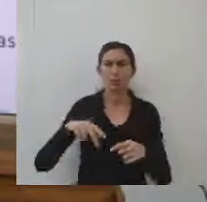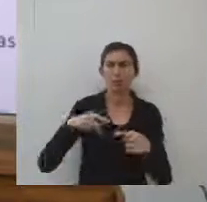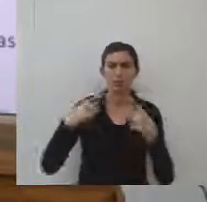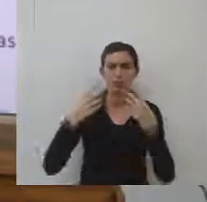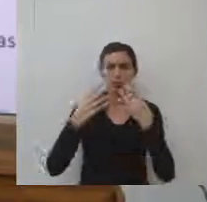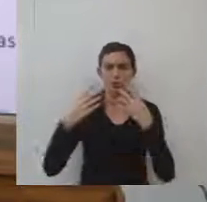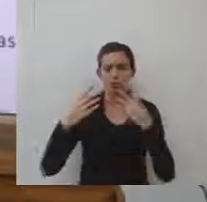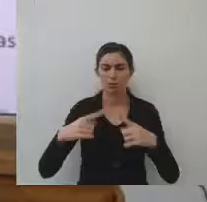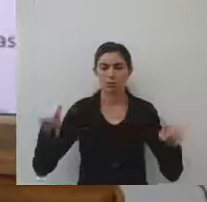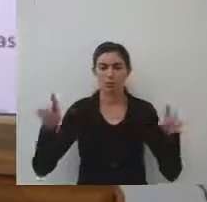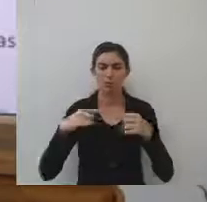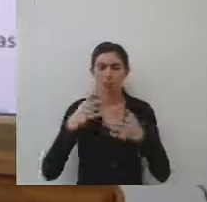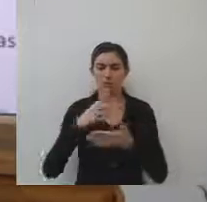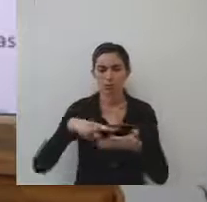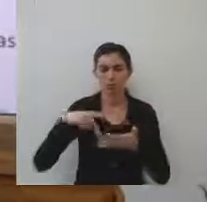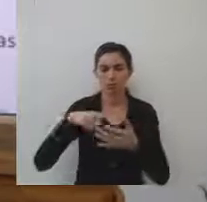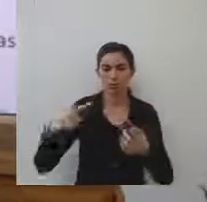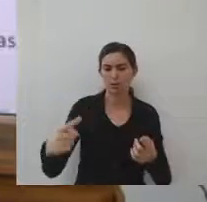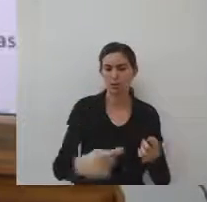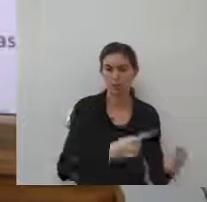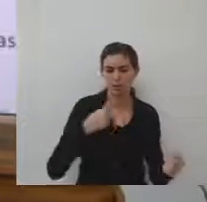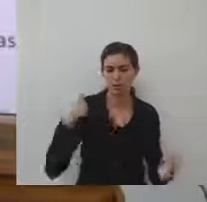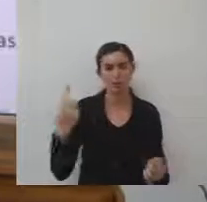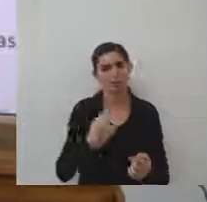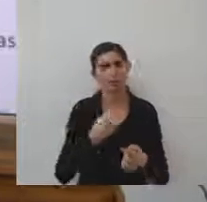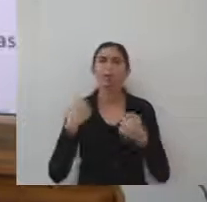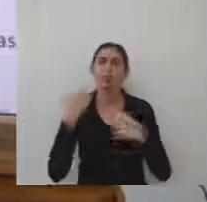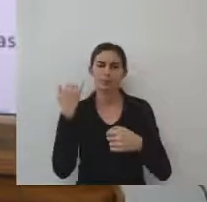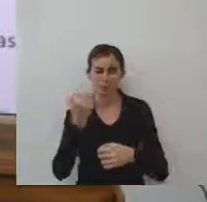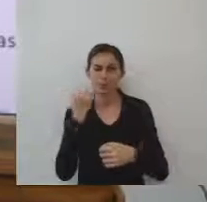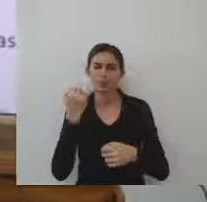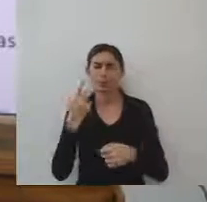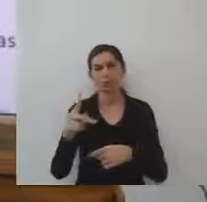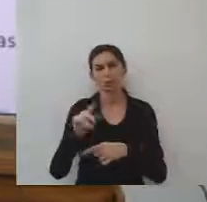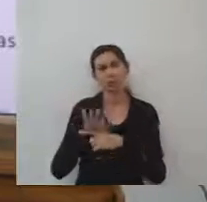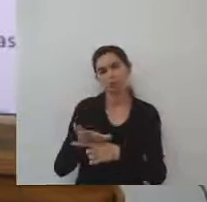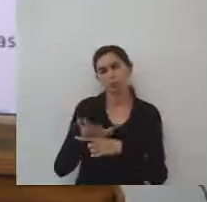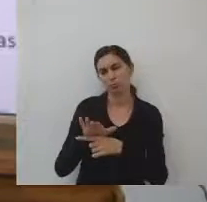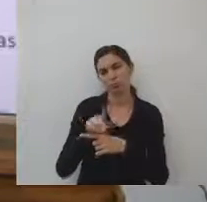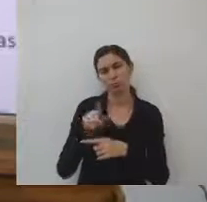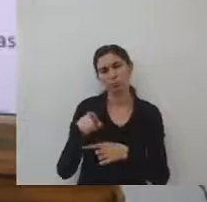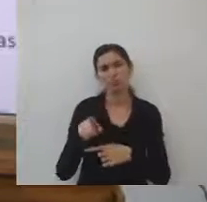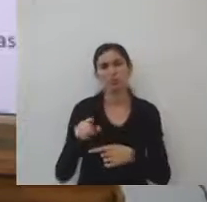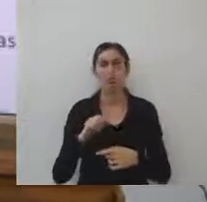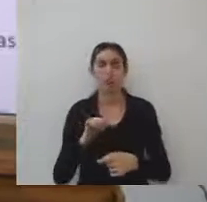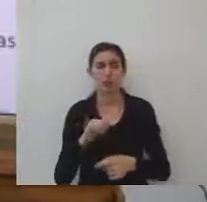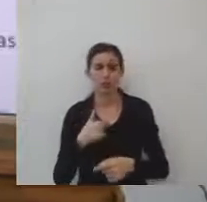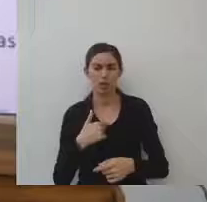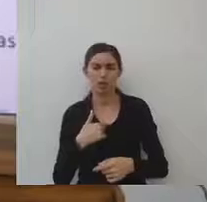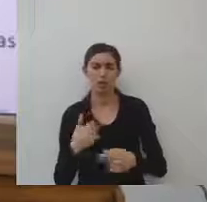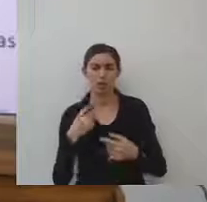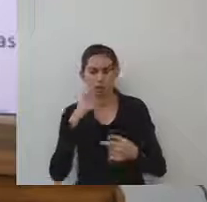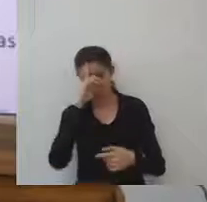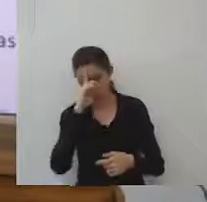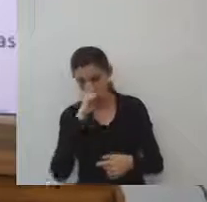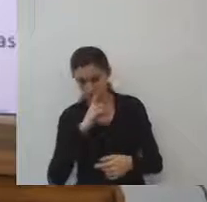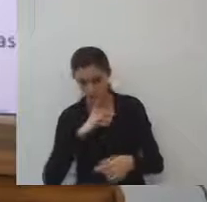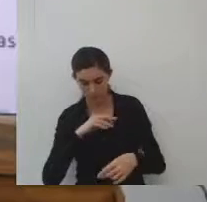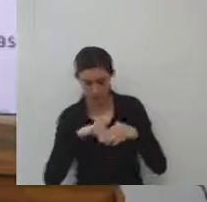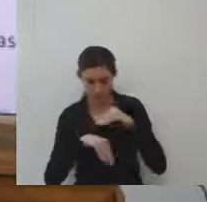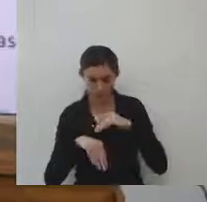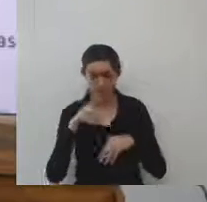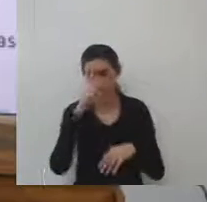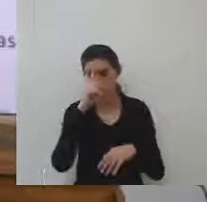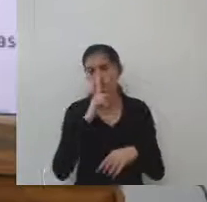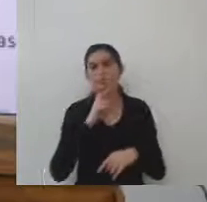circulares. Isso é muito importante para o paciente. Porque à medida que, se eu sofro de depressão,